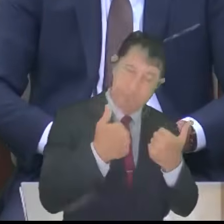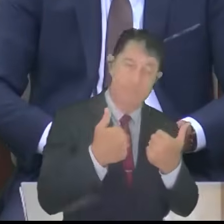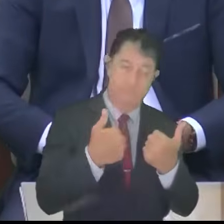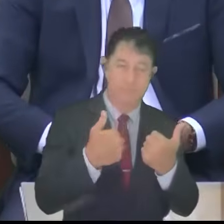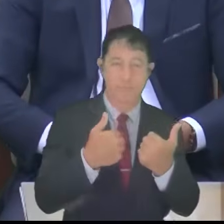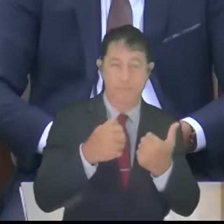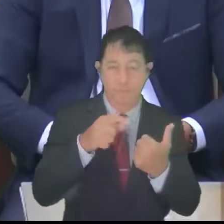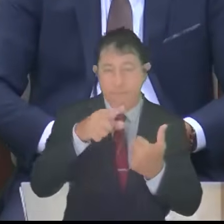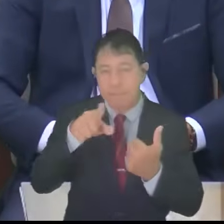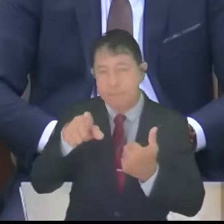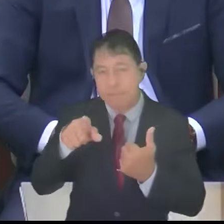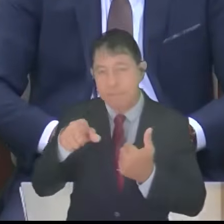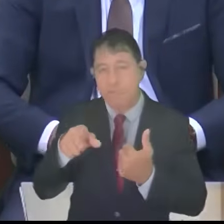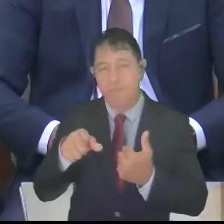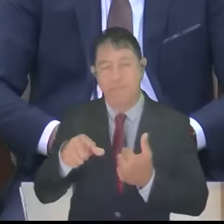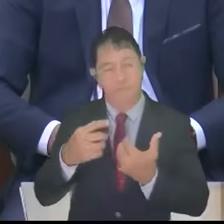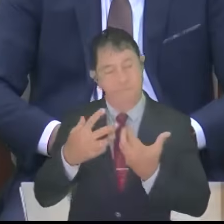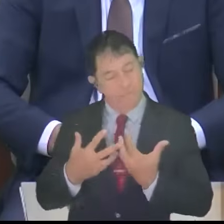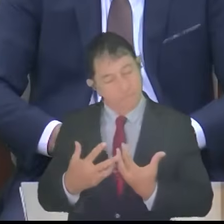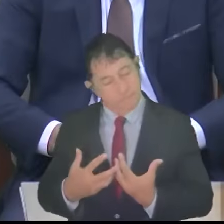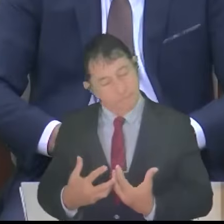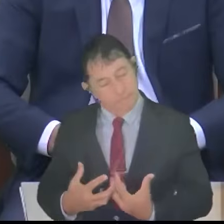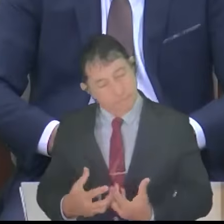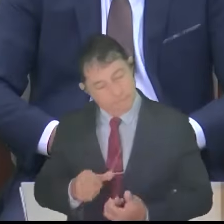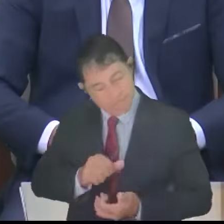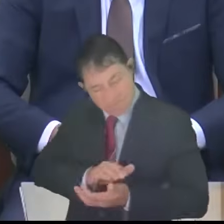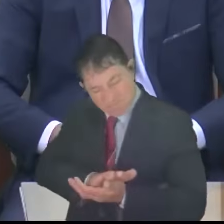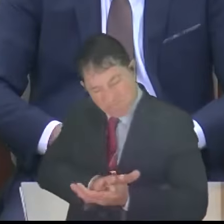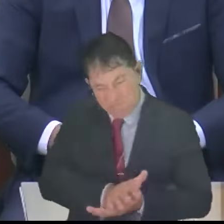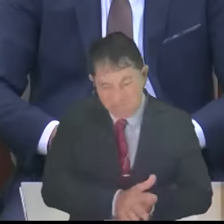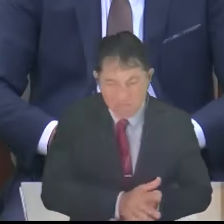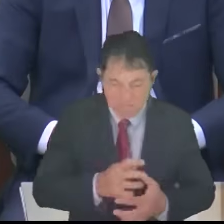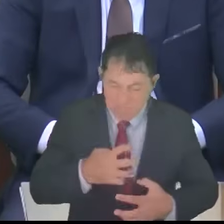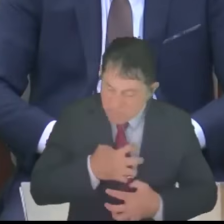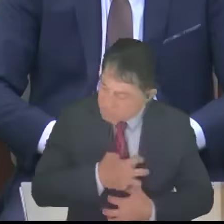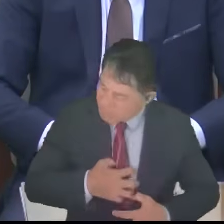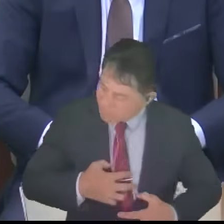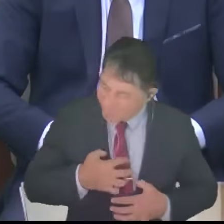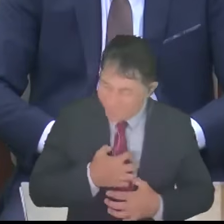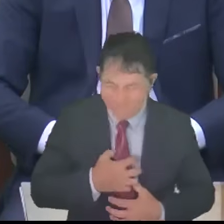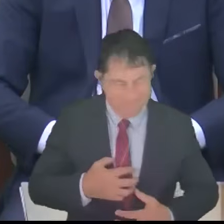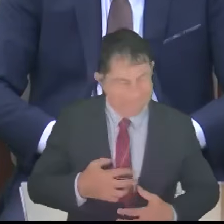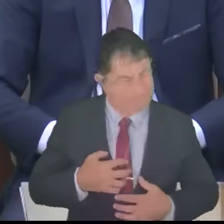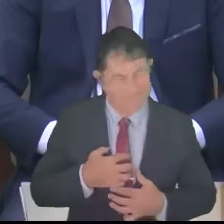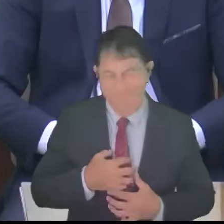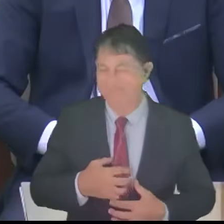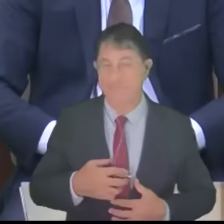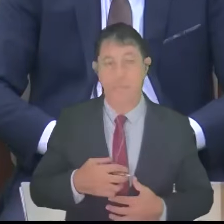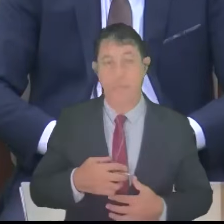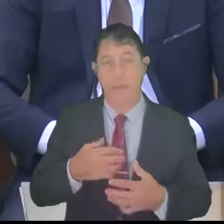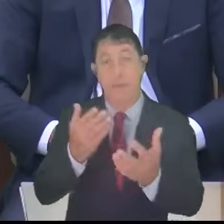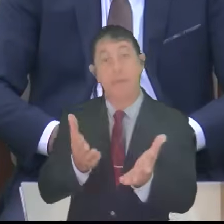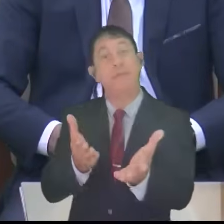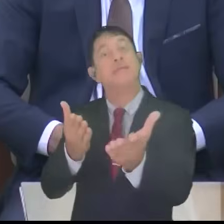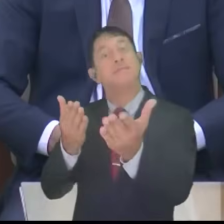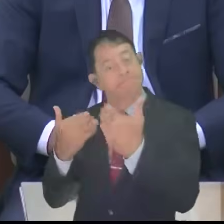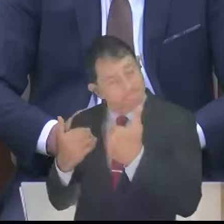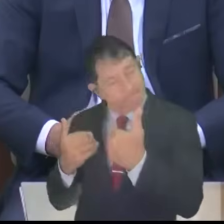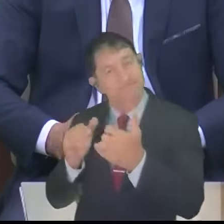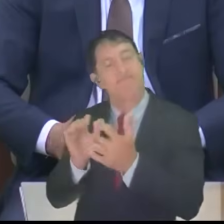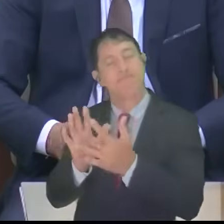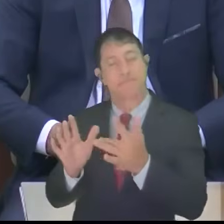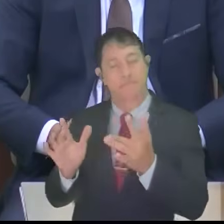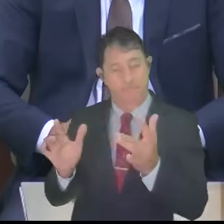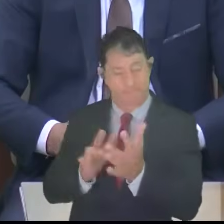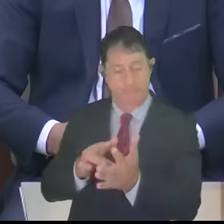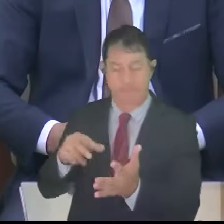que está cansado, você que está oprimido, você que não aguenta mais, venha para Cristo. Nós vamos nos